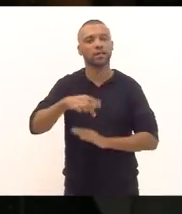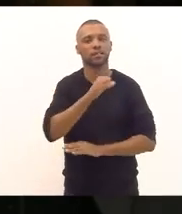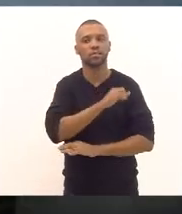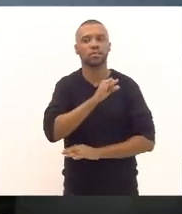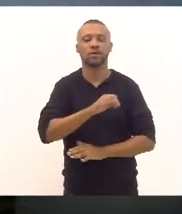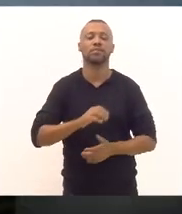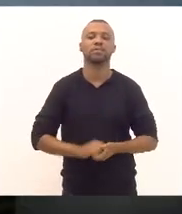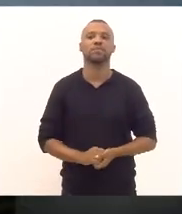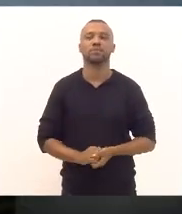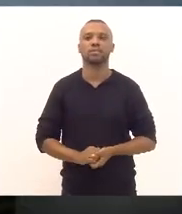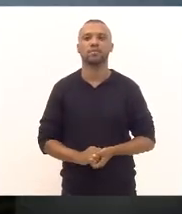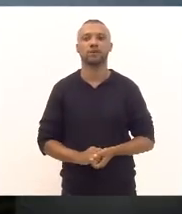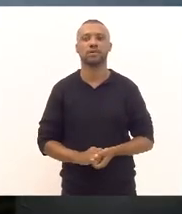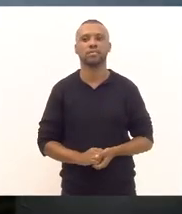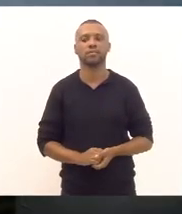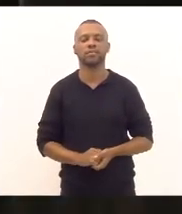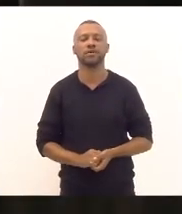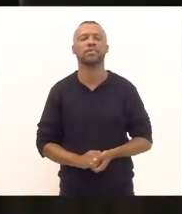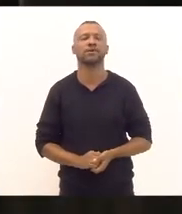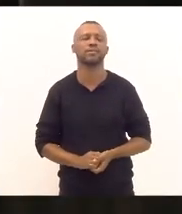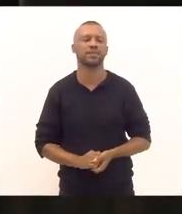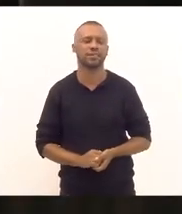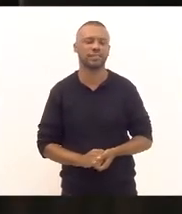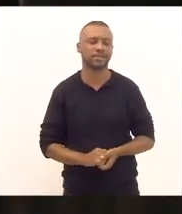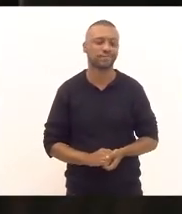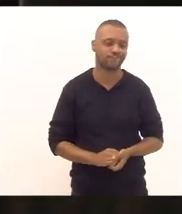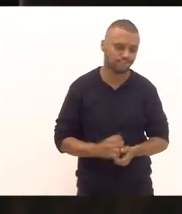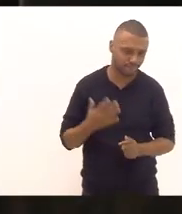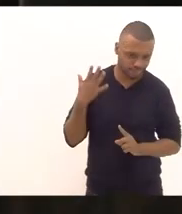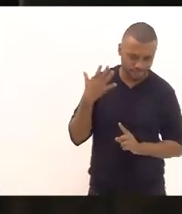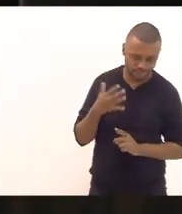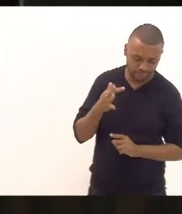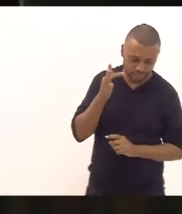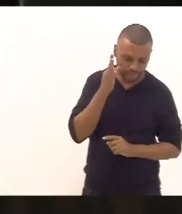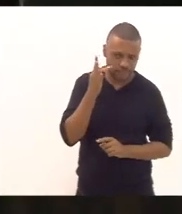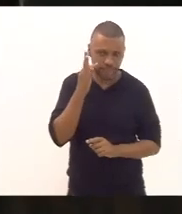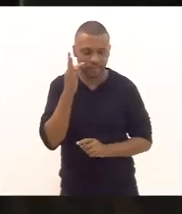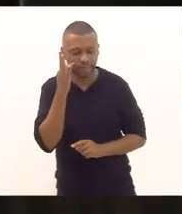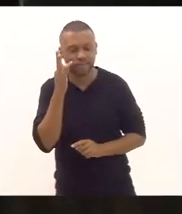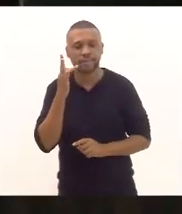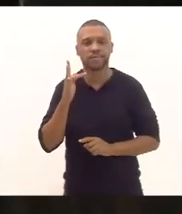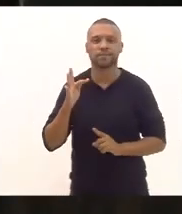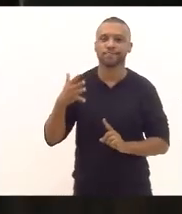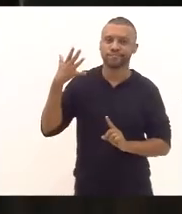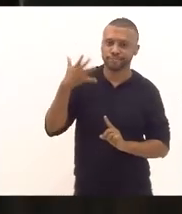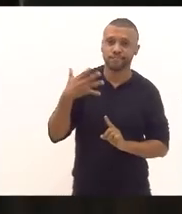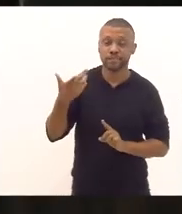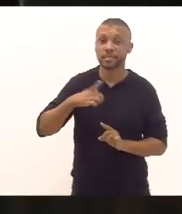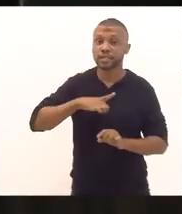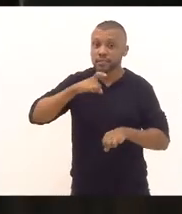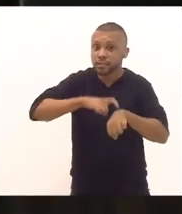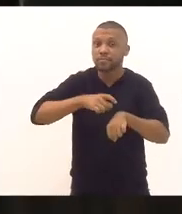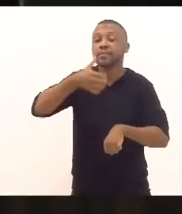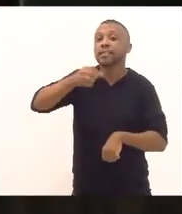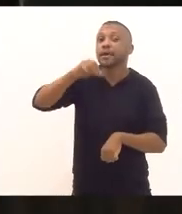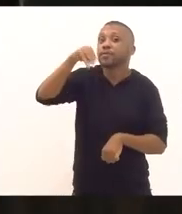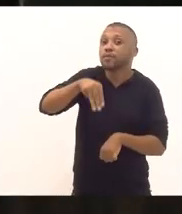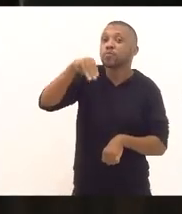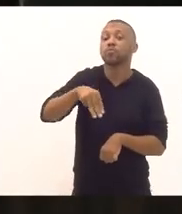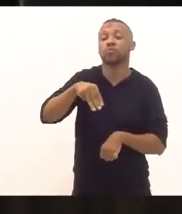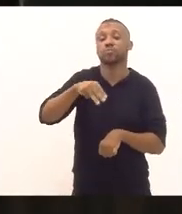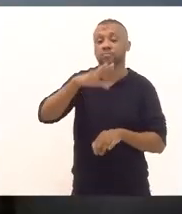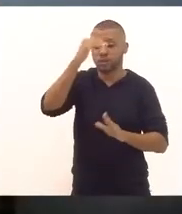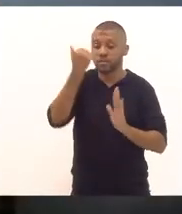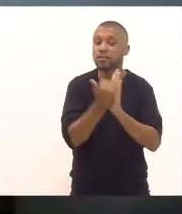Janeiro o próximo orador inscrito o Nobre Deputado Flávio serafini você nem se esconde 10 minutos no